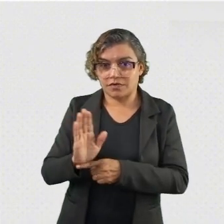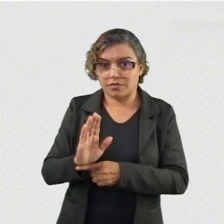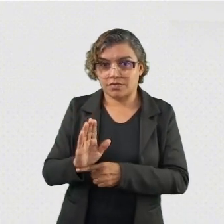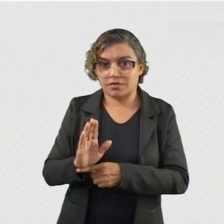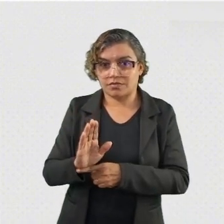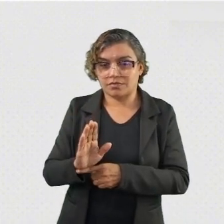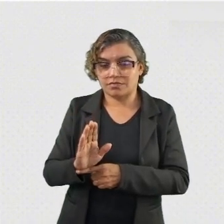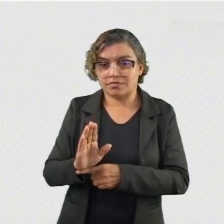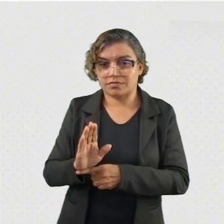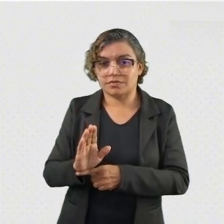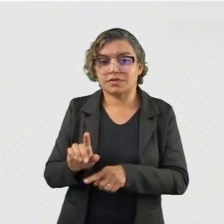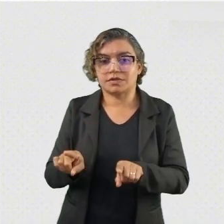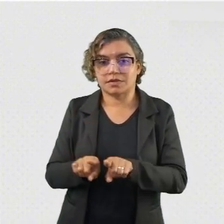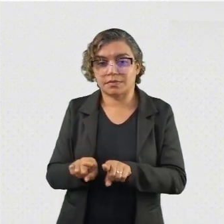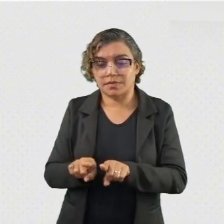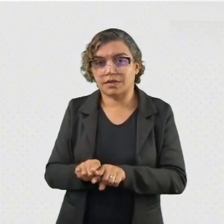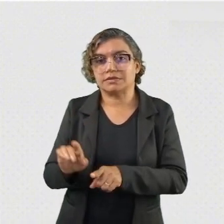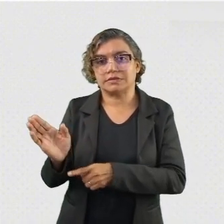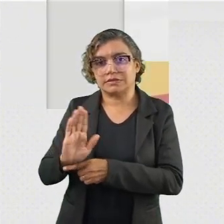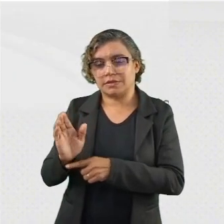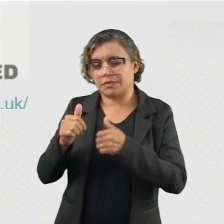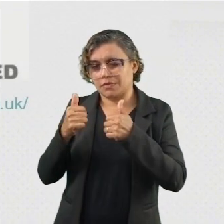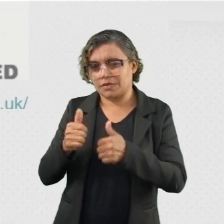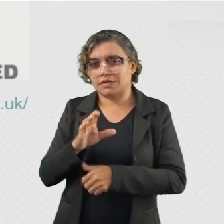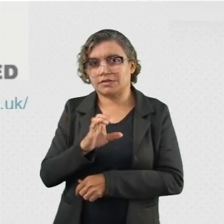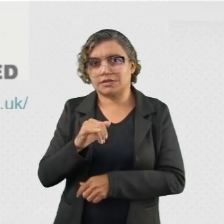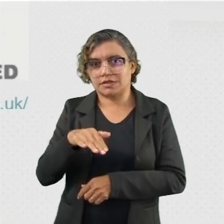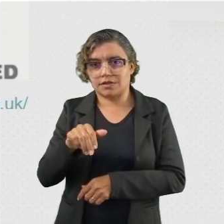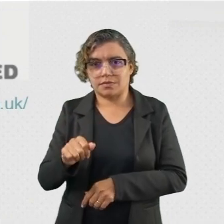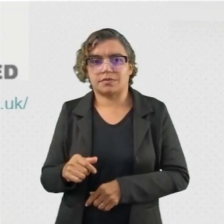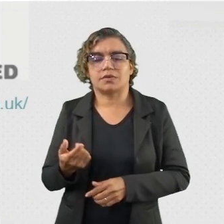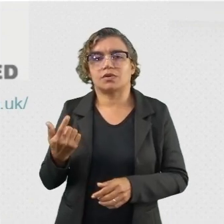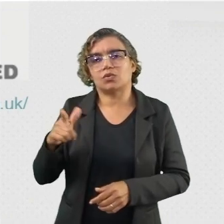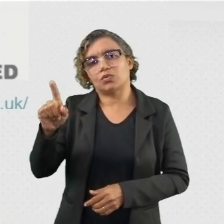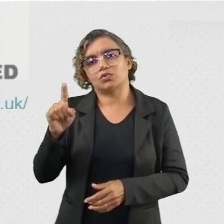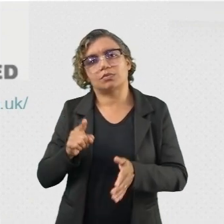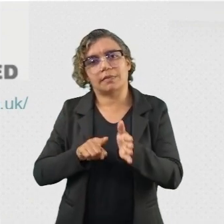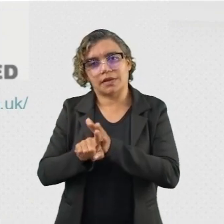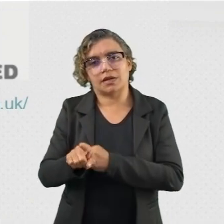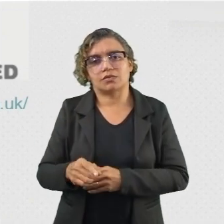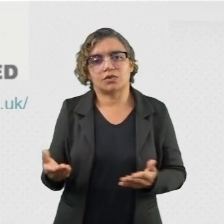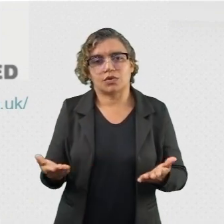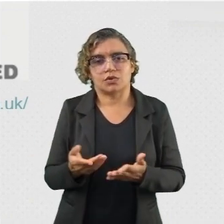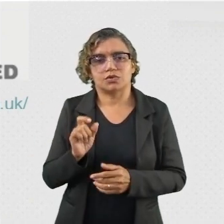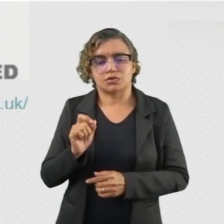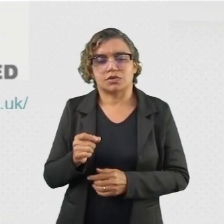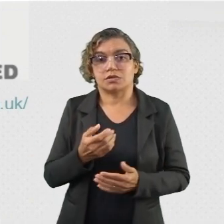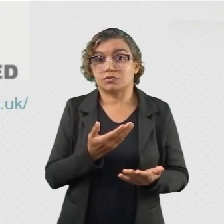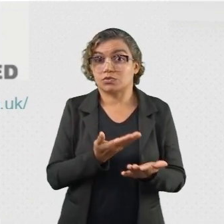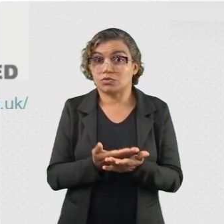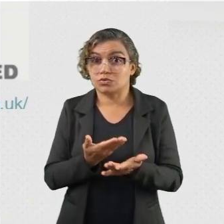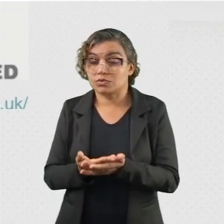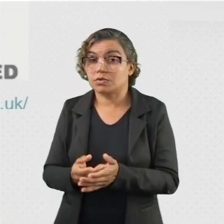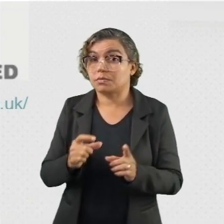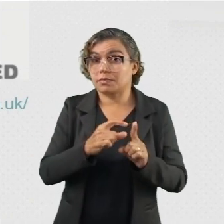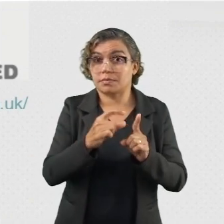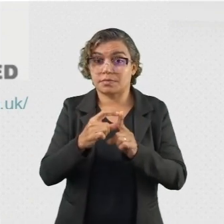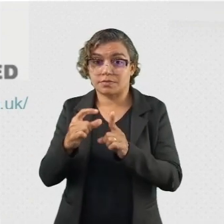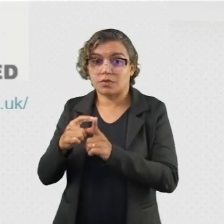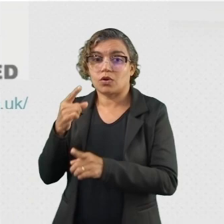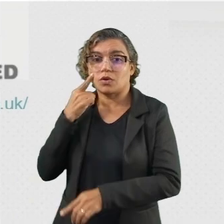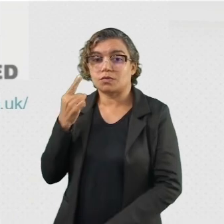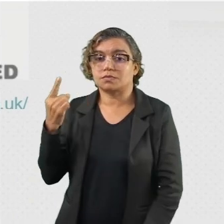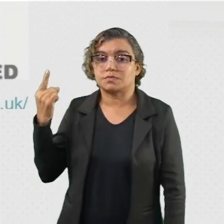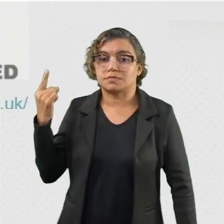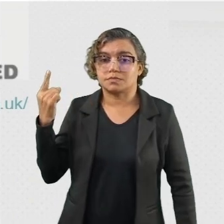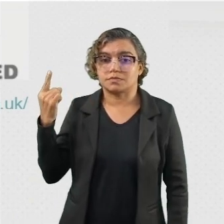theater para falar do cinema. E a nossa última pergunta de hoje é trabalhando com as palavras rubbish